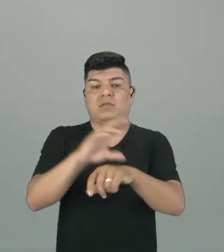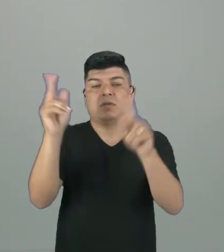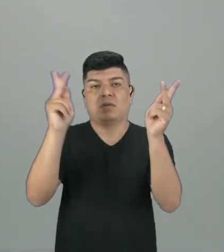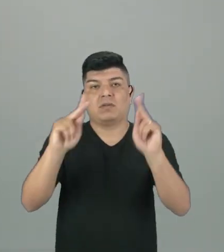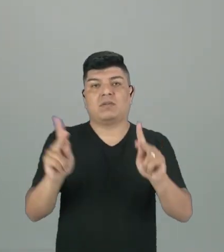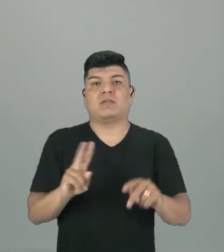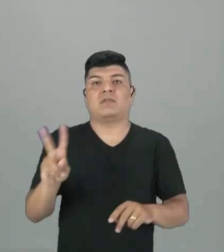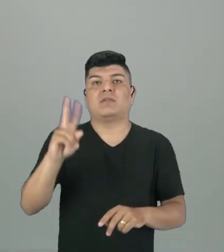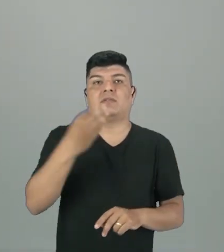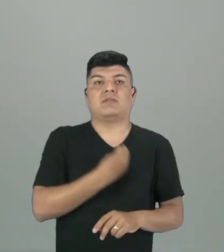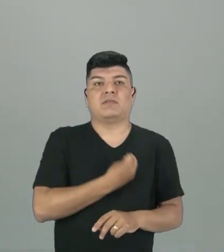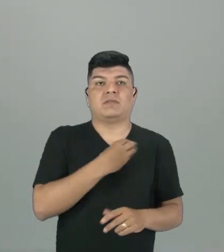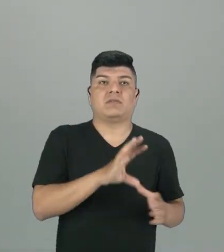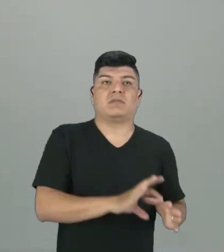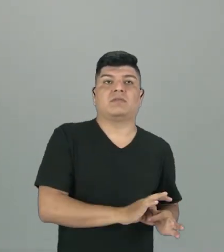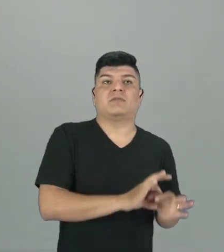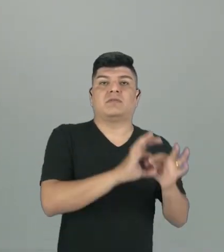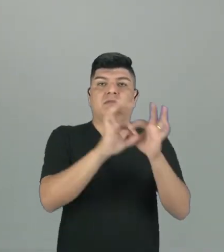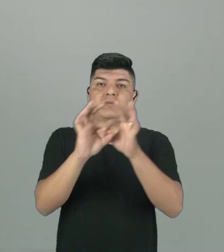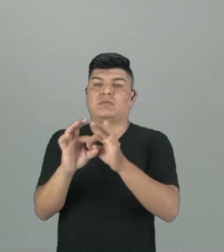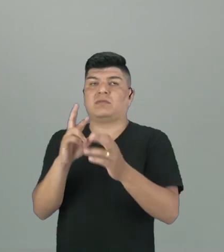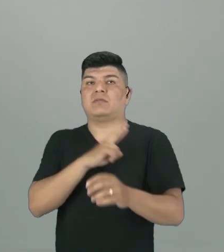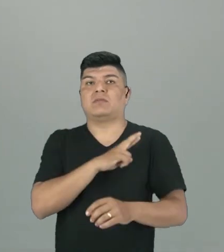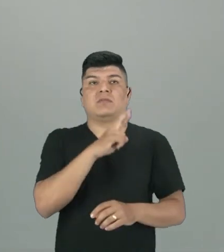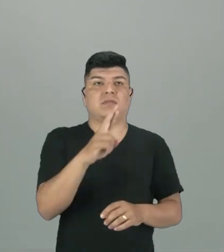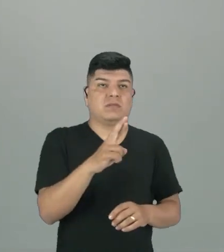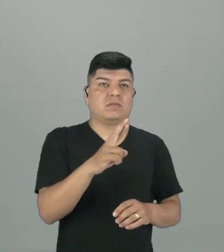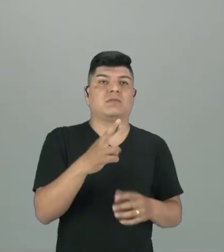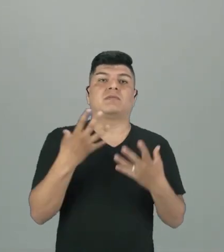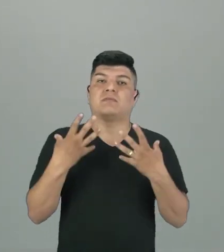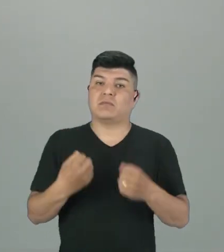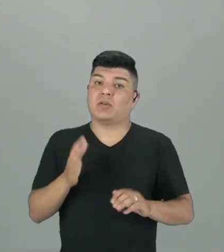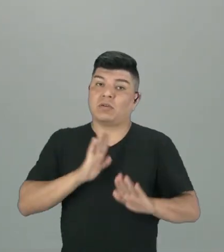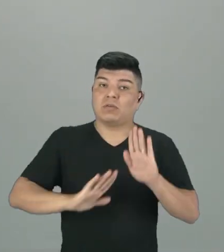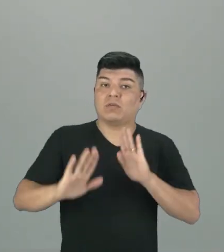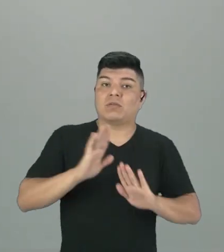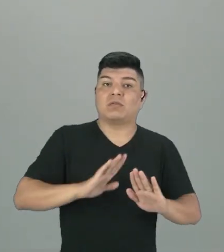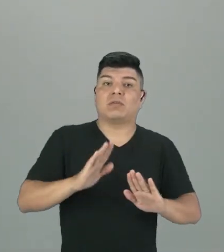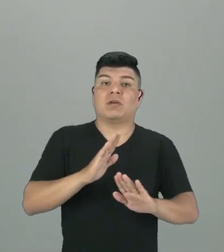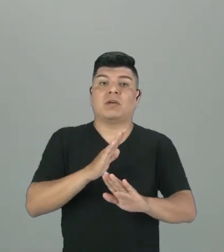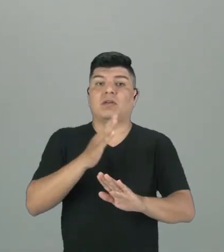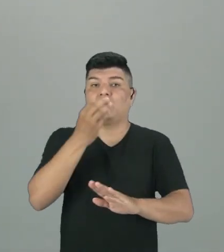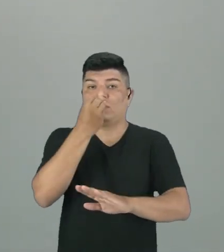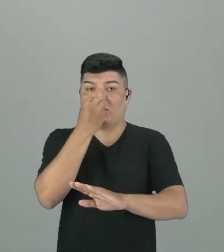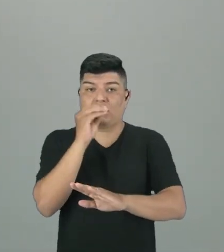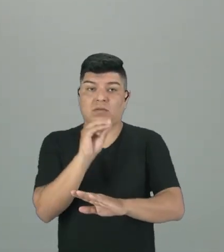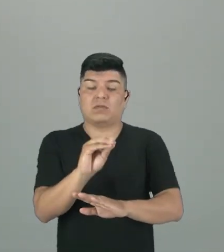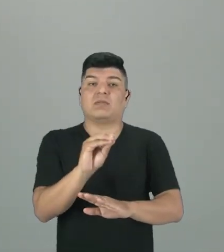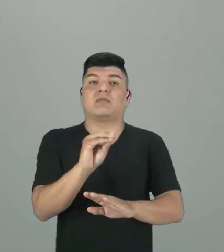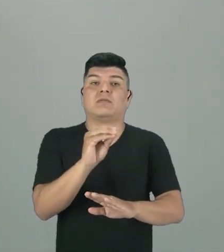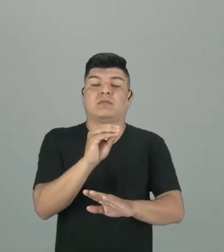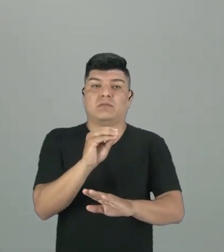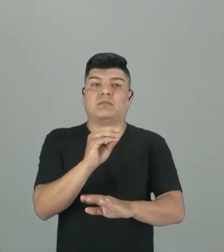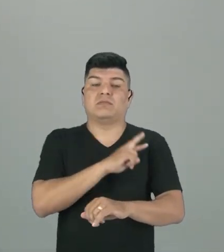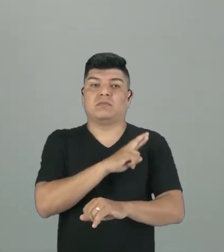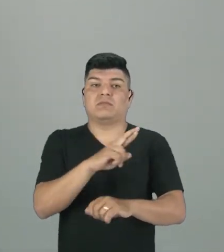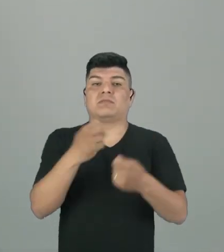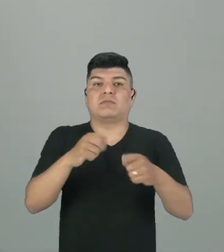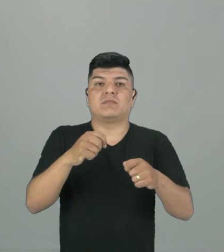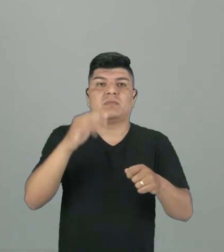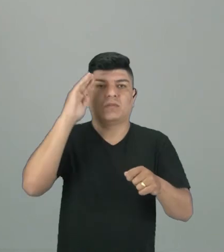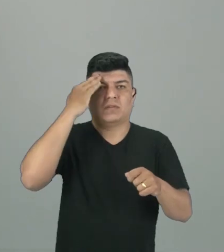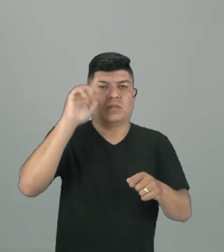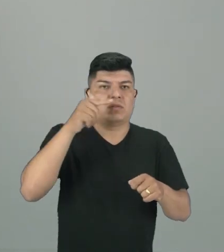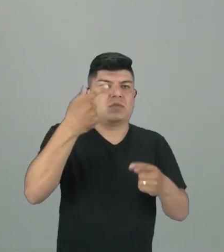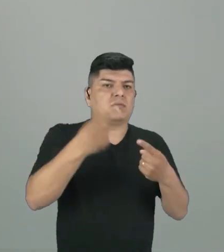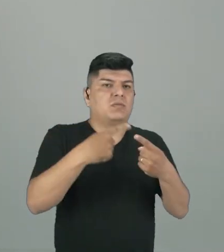da vida no contexto religioso. Tolerância religiosa, cuidado com o preconceito religioso. Procure compreender o outro e por